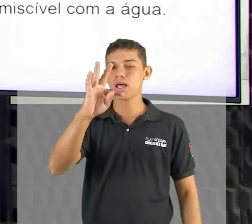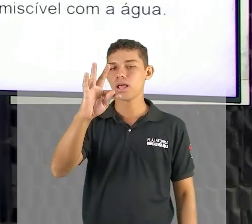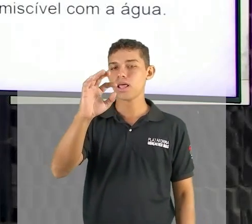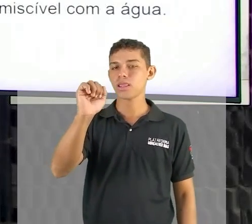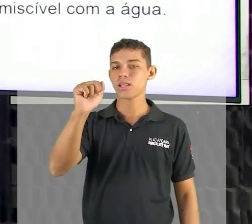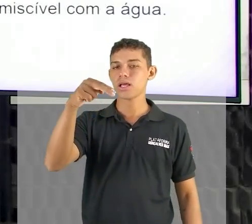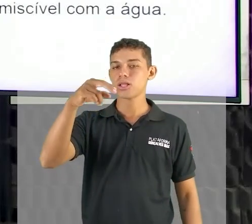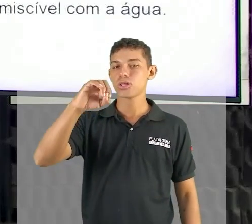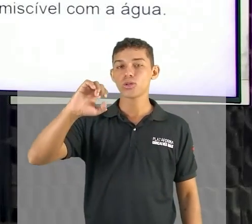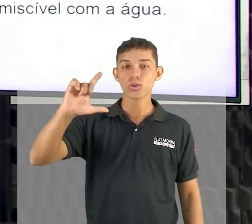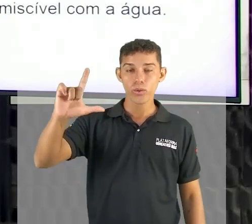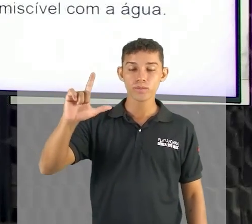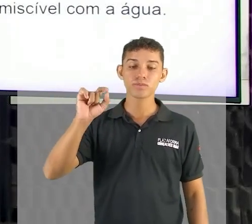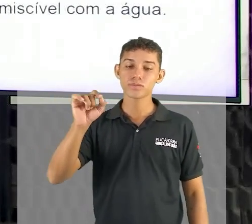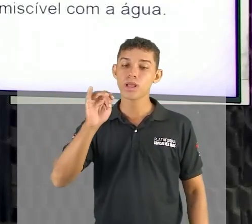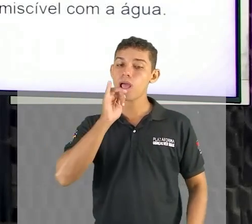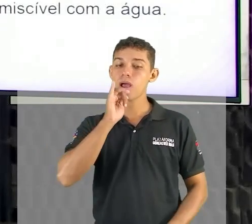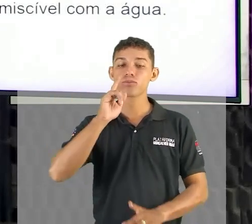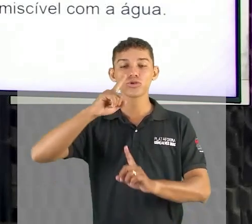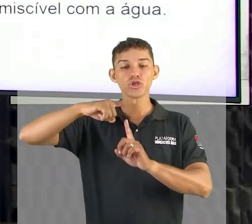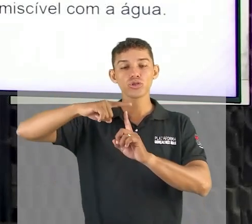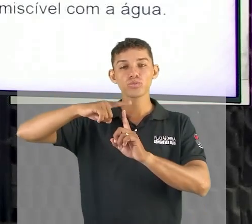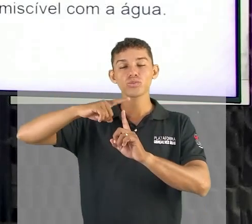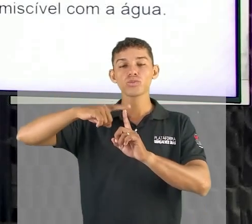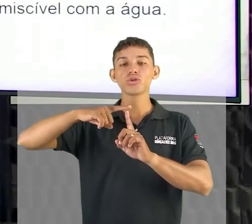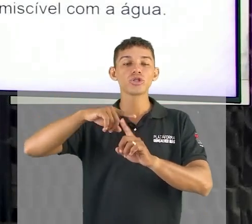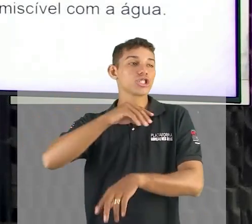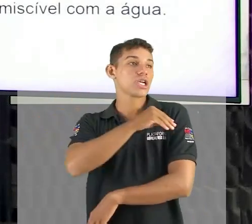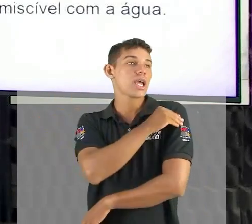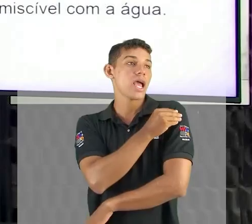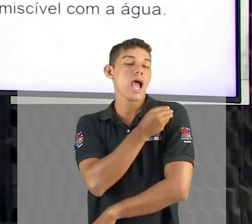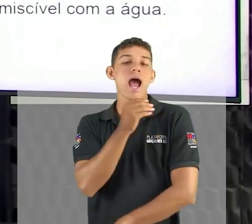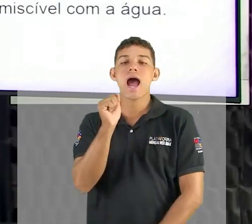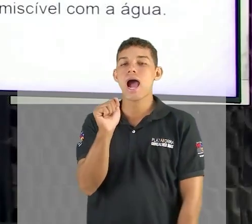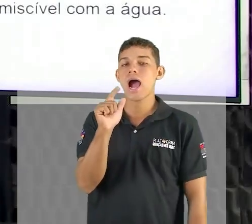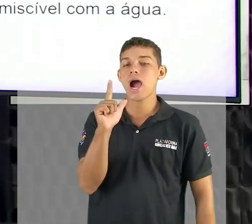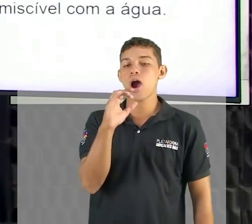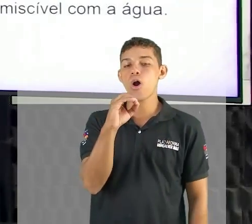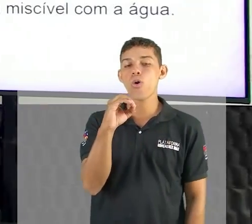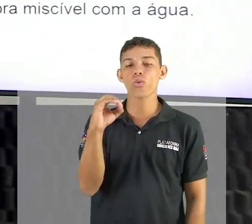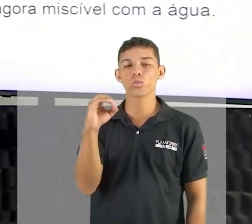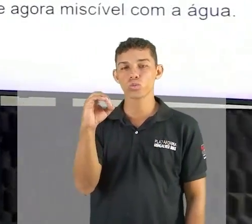O etanol é um tipo de álcool, tá? O etanol é um tipo de álcool.